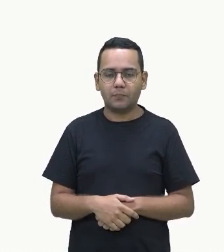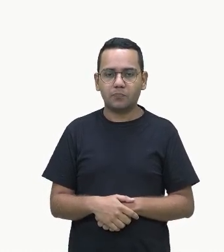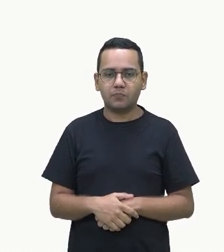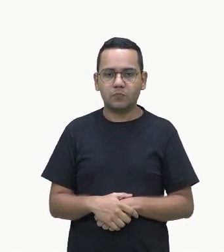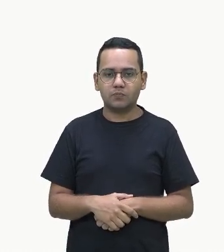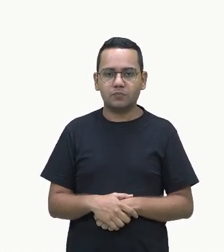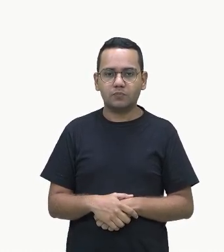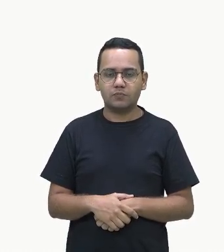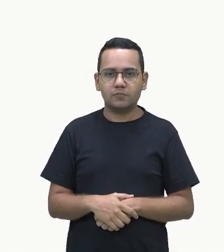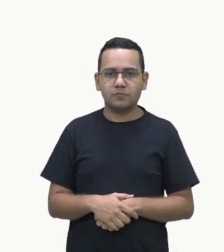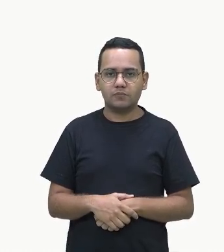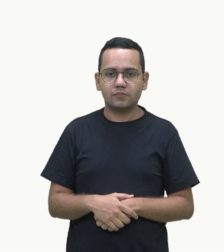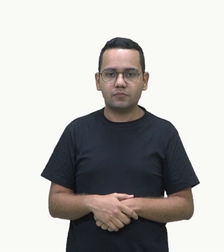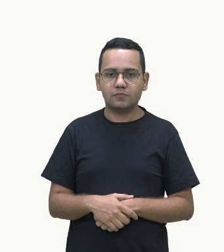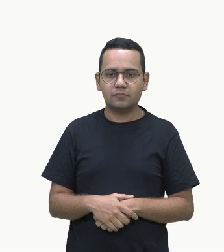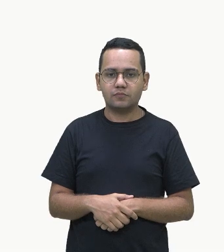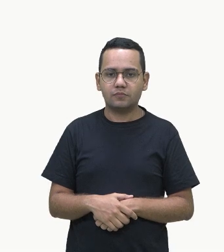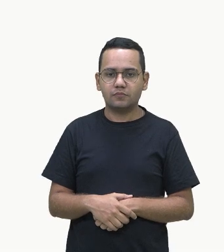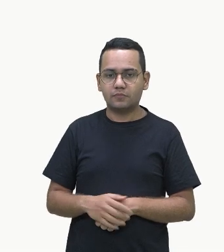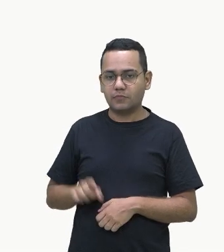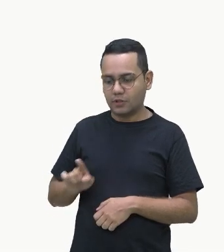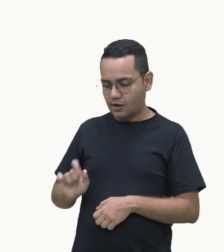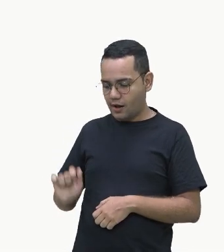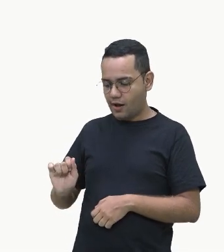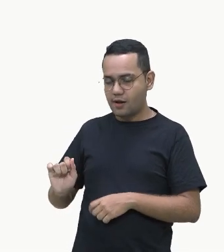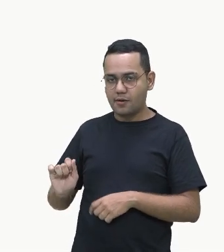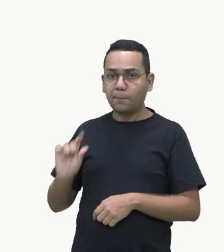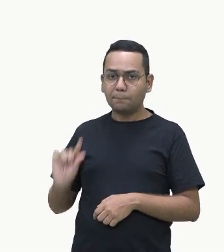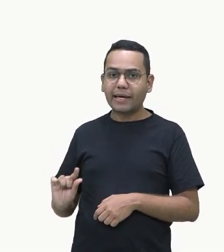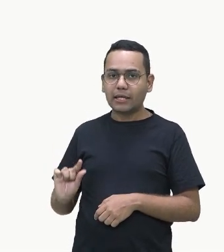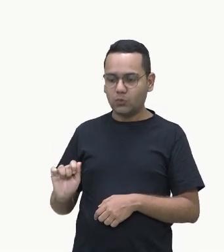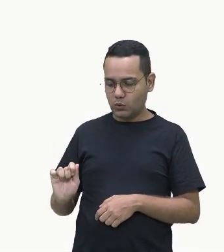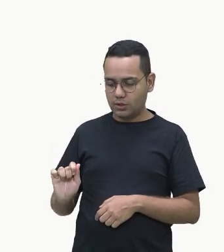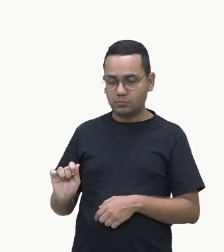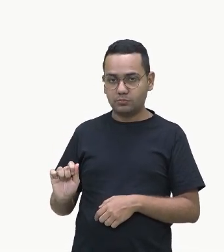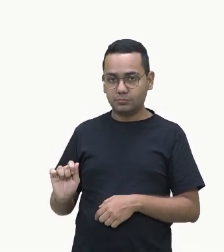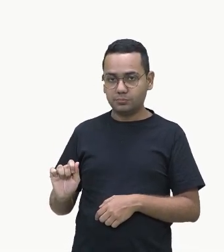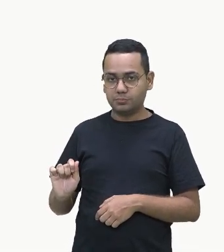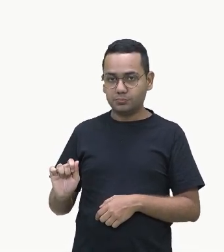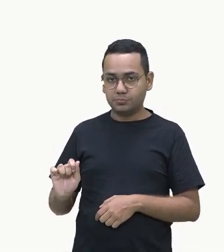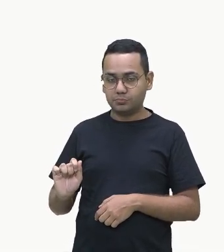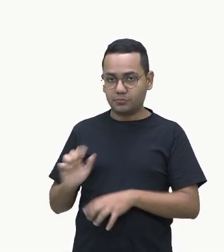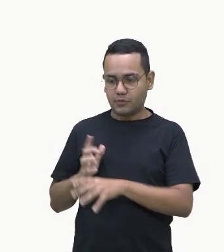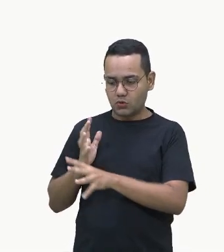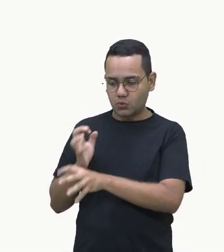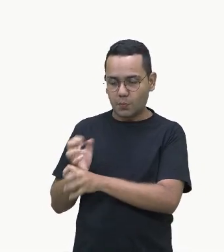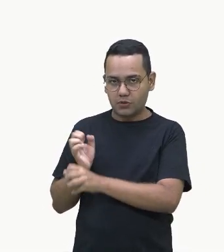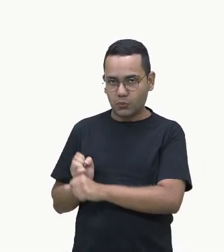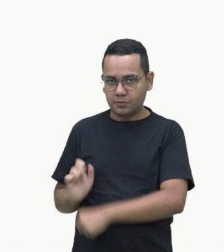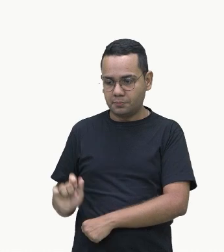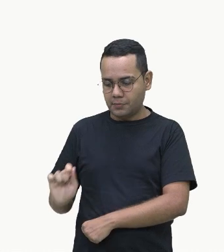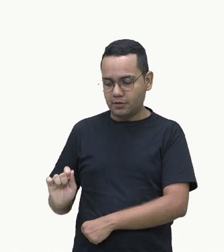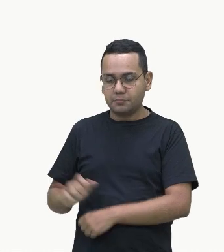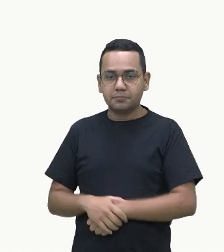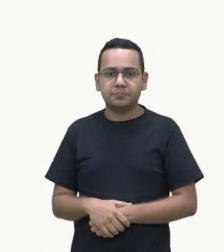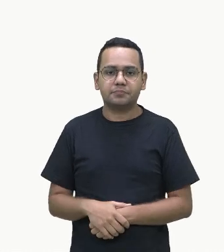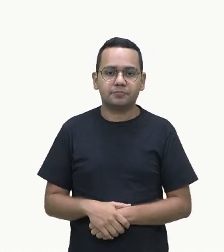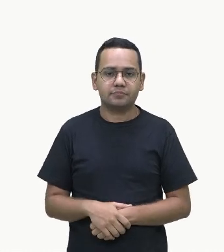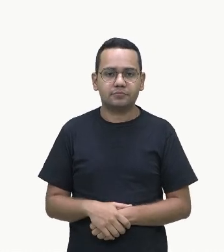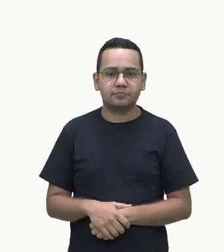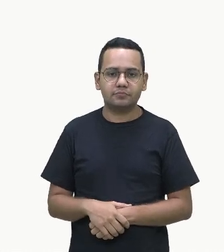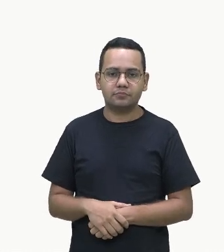vamos usar A para nos referirmos a ela. A medida dela, inicialmente, vai ser A. O